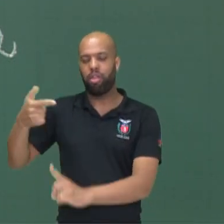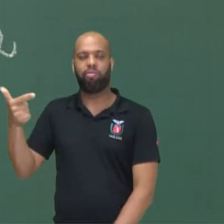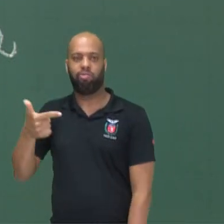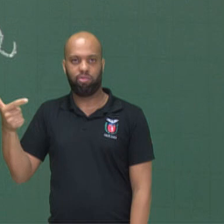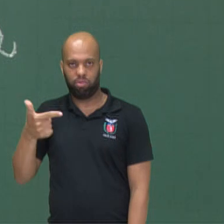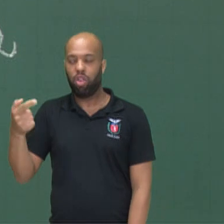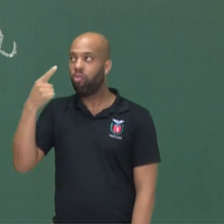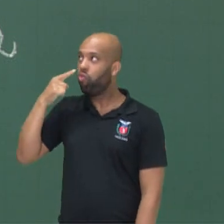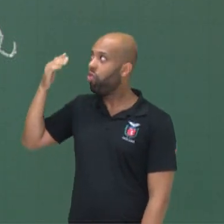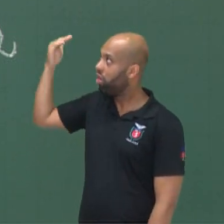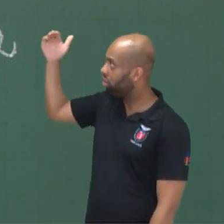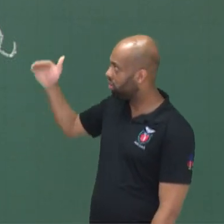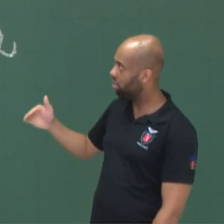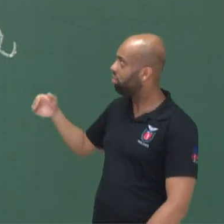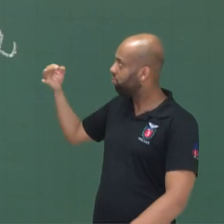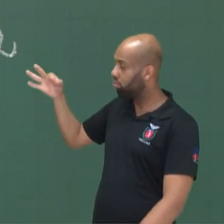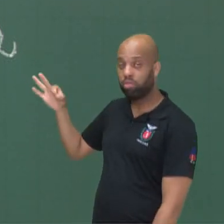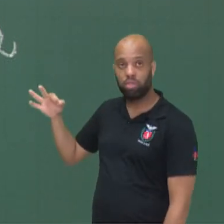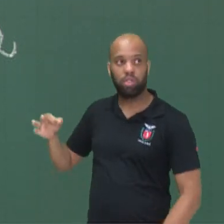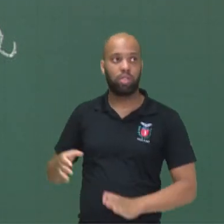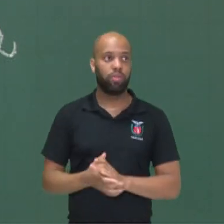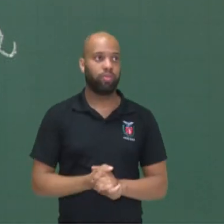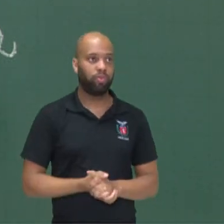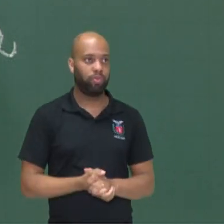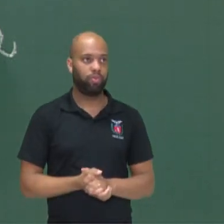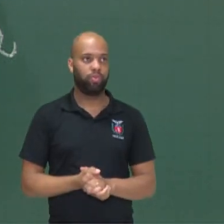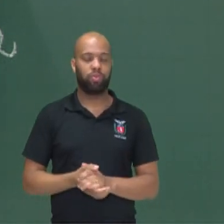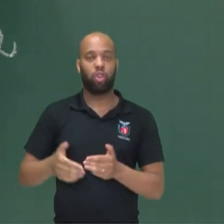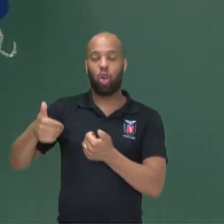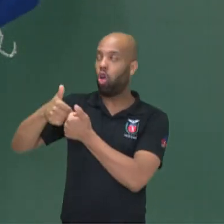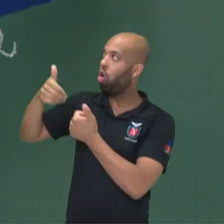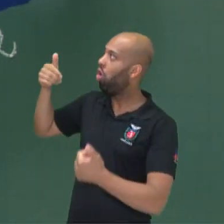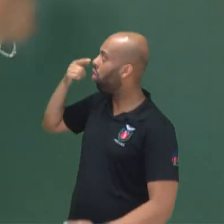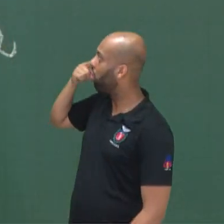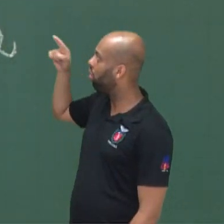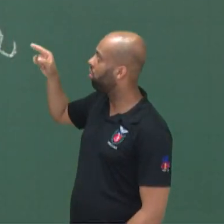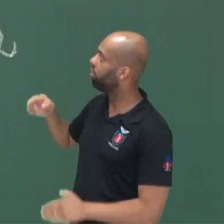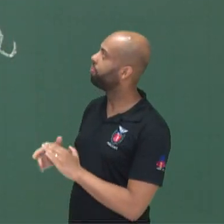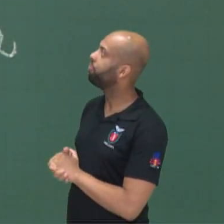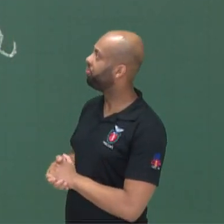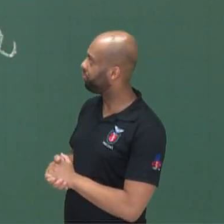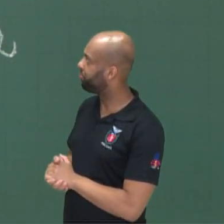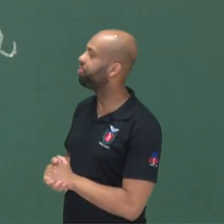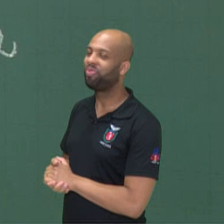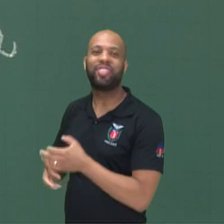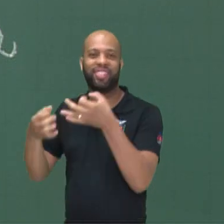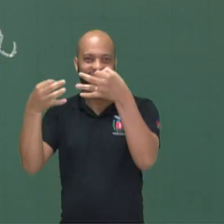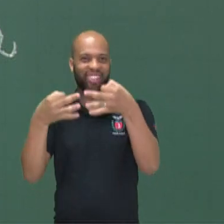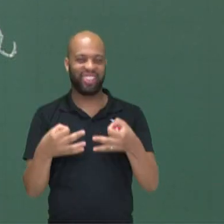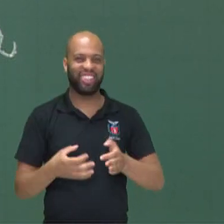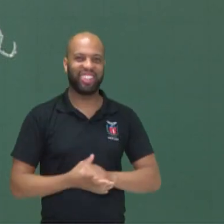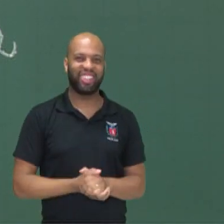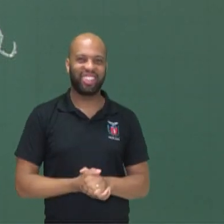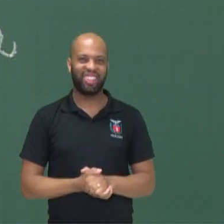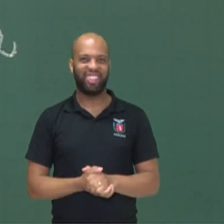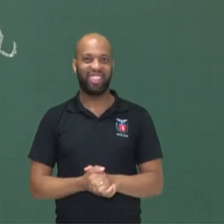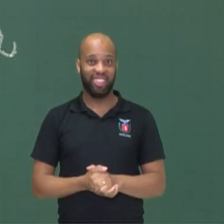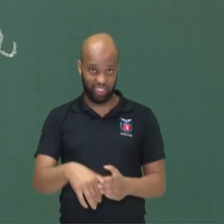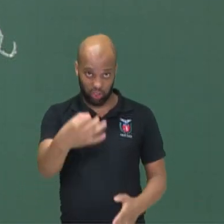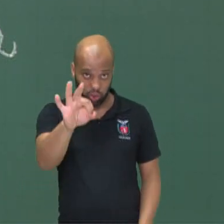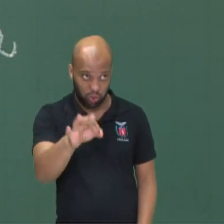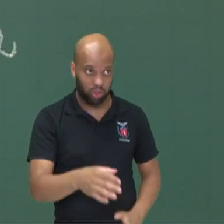cálculos, veja se deu certo aqui comigo. Vou fazer uma linhazinha aqui para separar. Pronto, tá menos bagunçado agora.